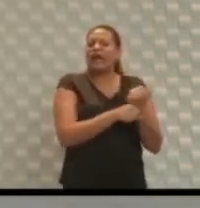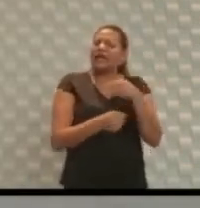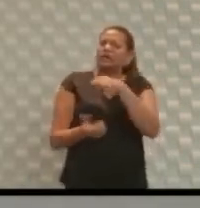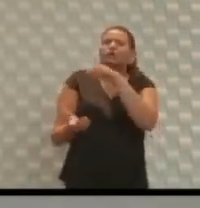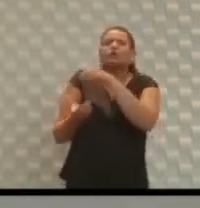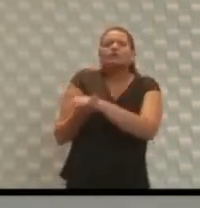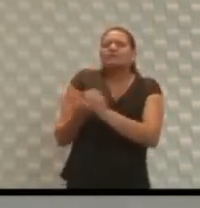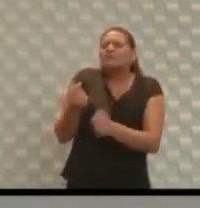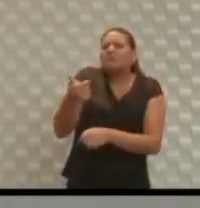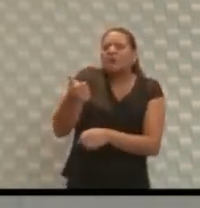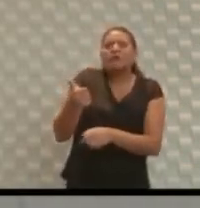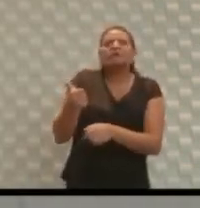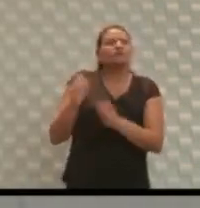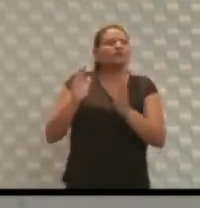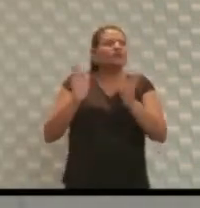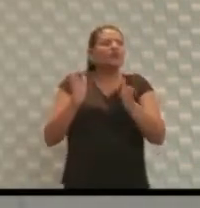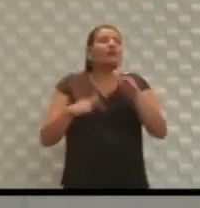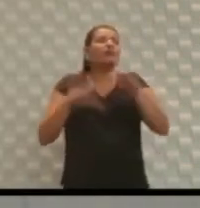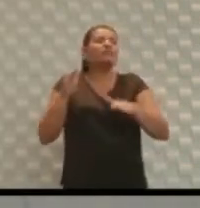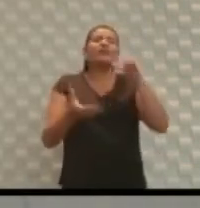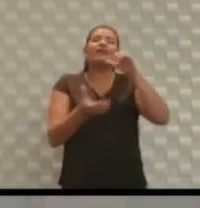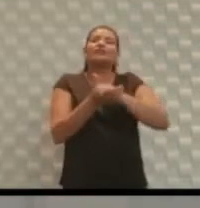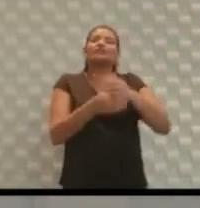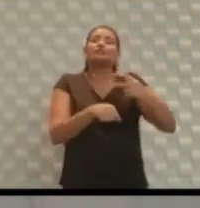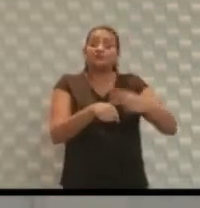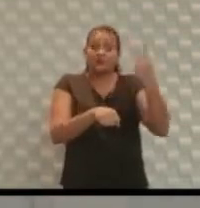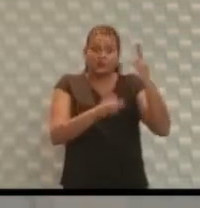segundo casamento aqui? Tem alguém no segundo casamento?